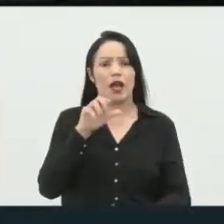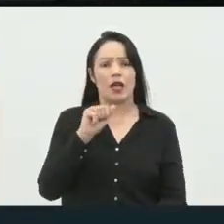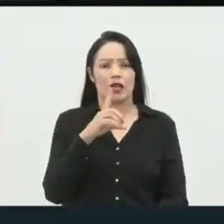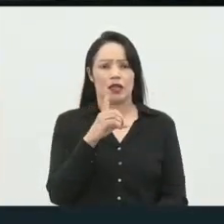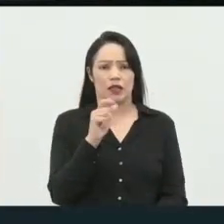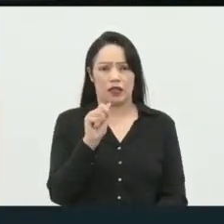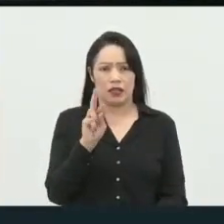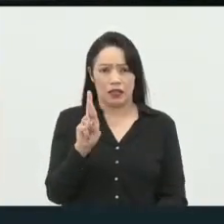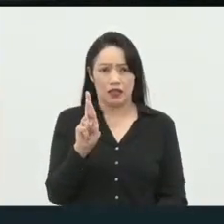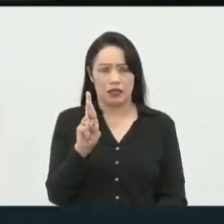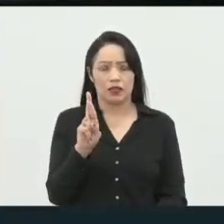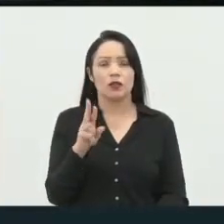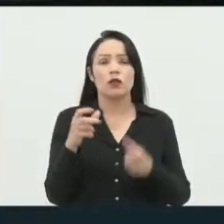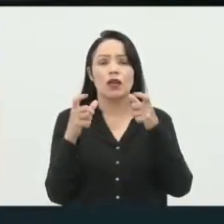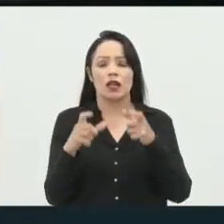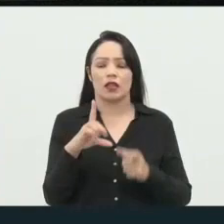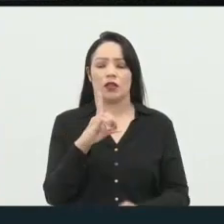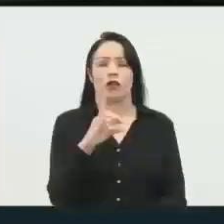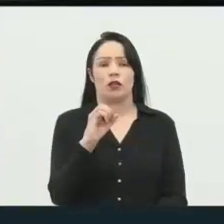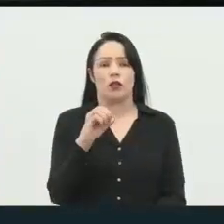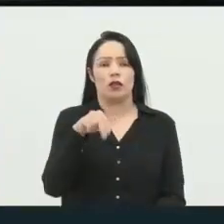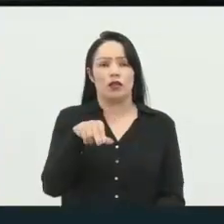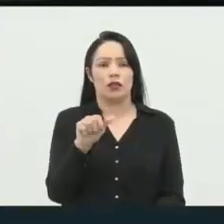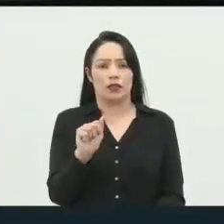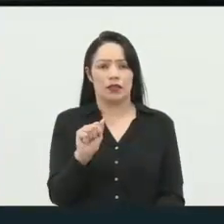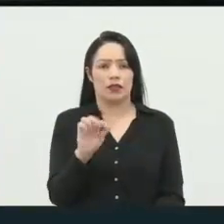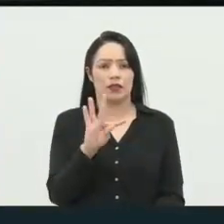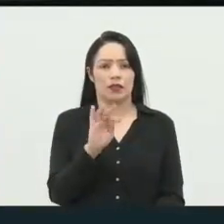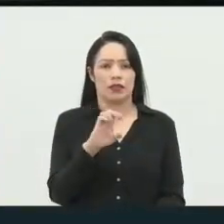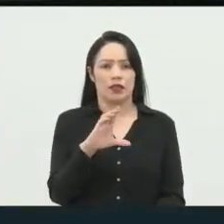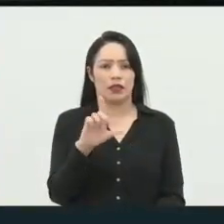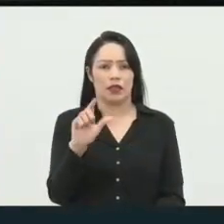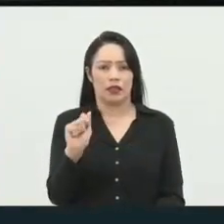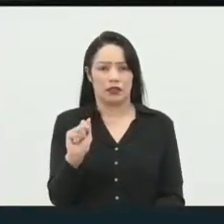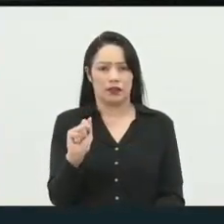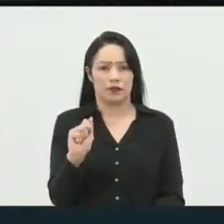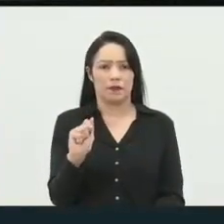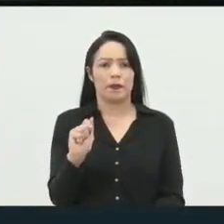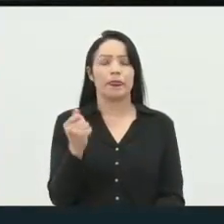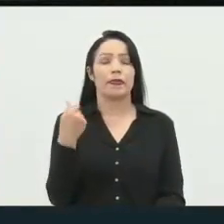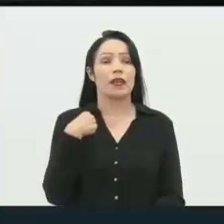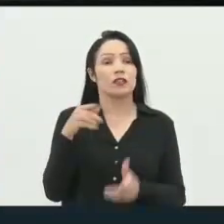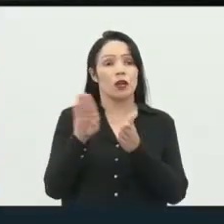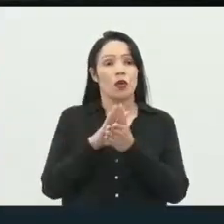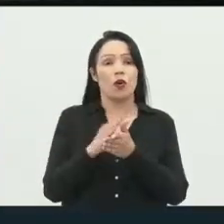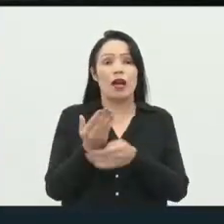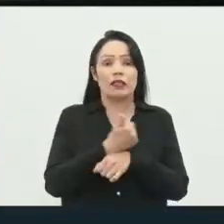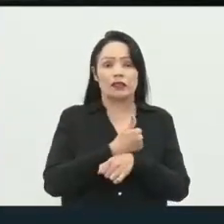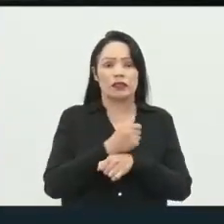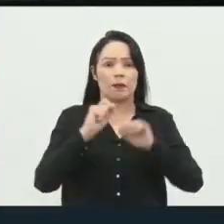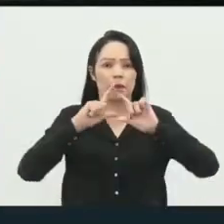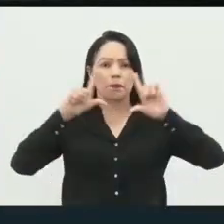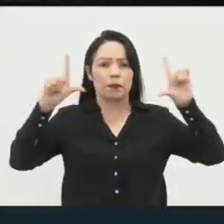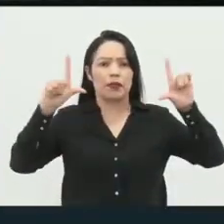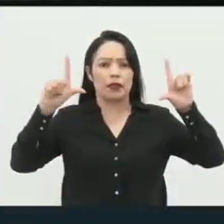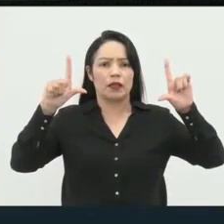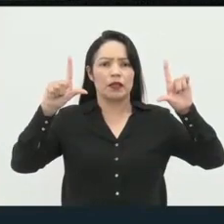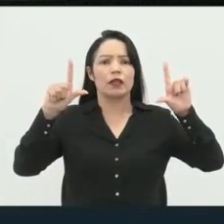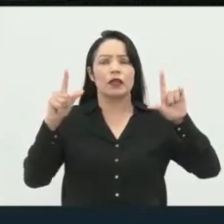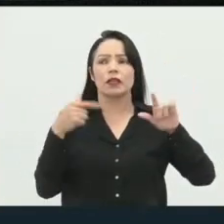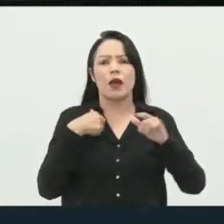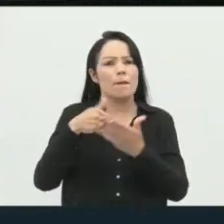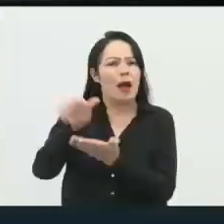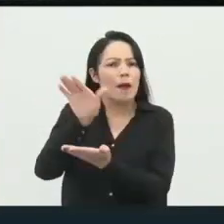Samba de Uma Nota Só Mas esse eu faço questão de falar porque ali o radar Chegou antes da placa autuação demais